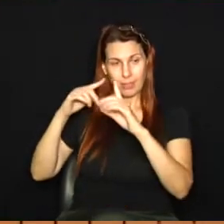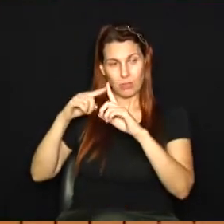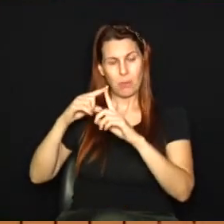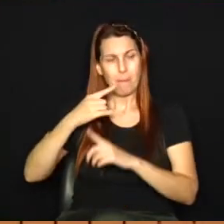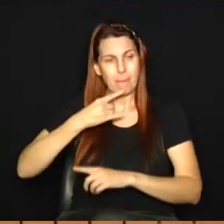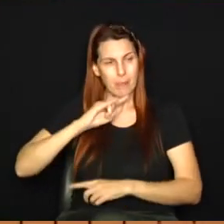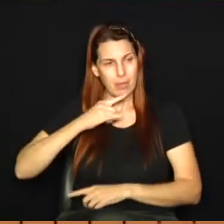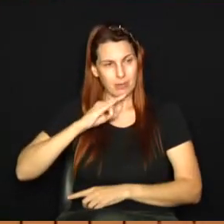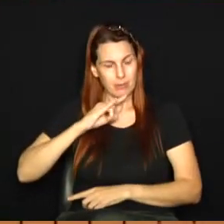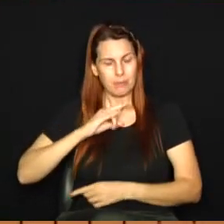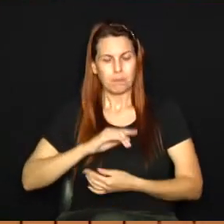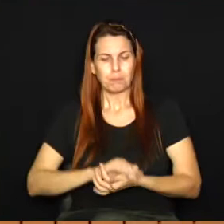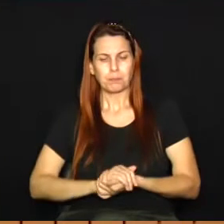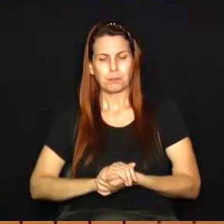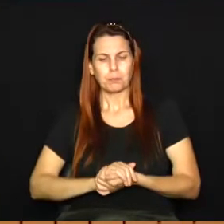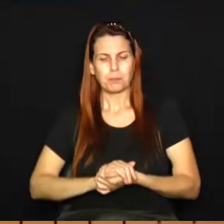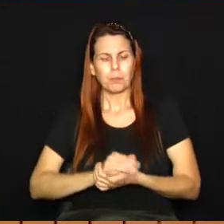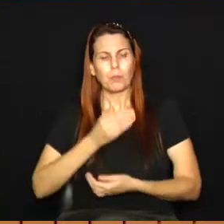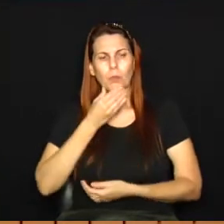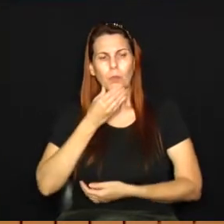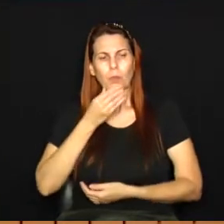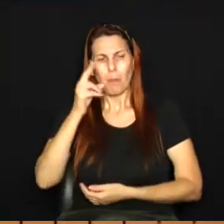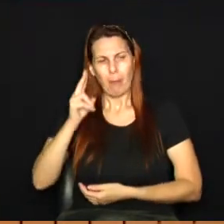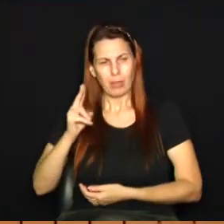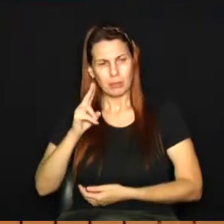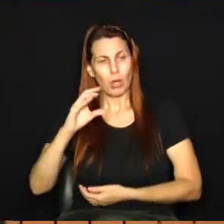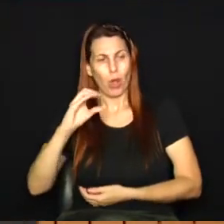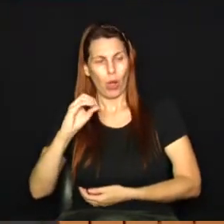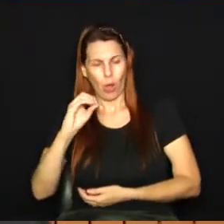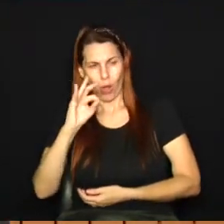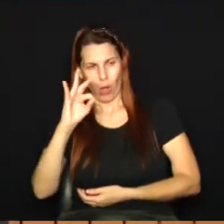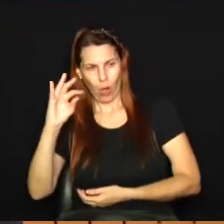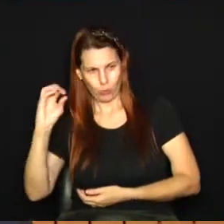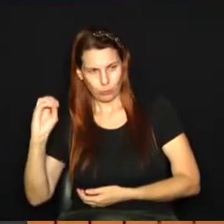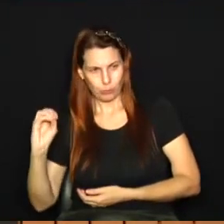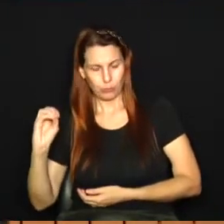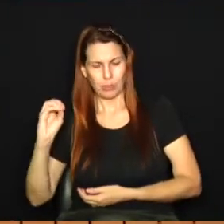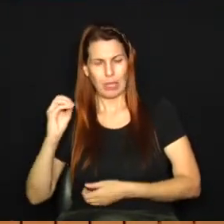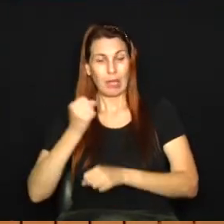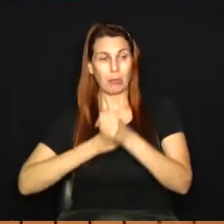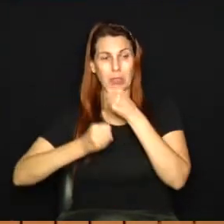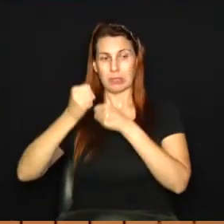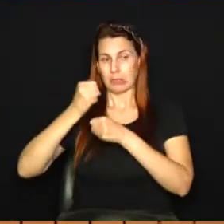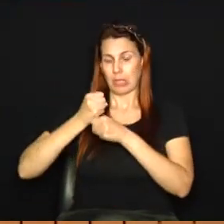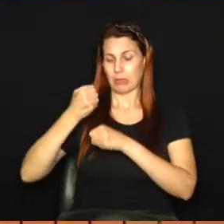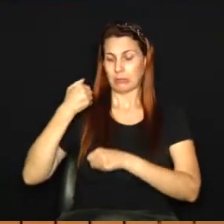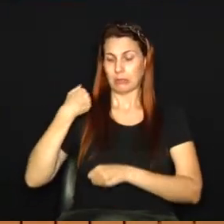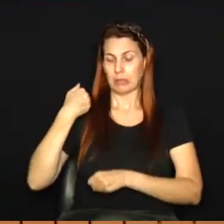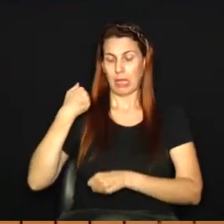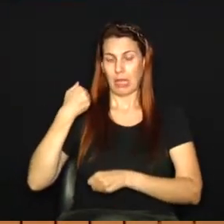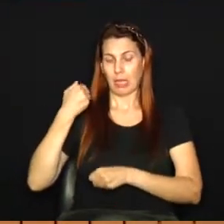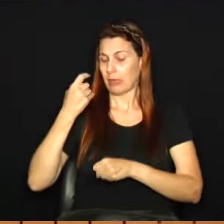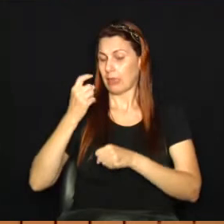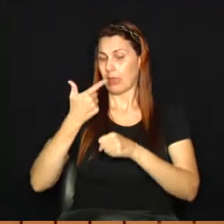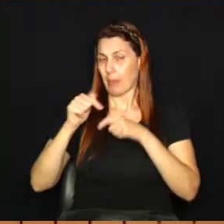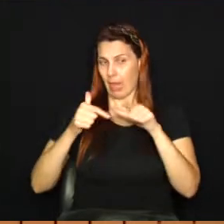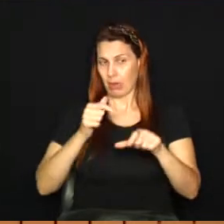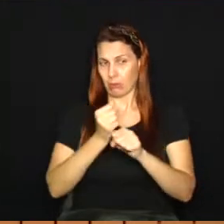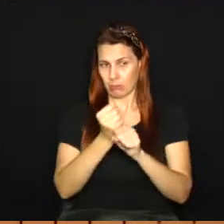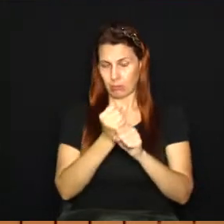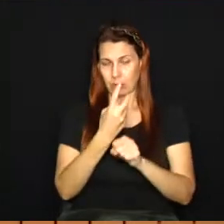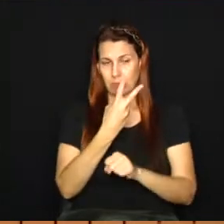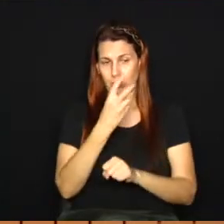Piracicaba, o Padre Otto, quando ele fez, o ano passado, 50 anos de sacerdócio, eu disse a